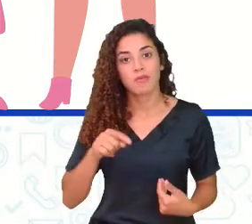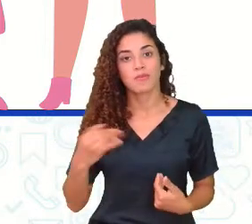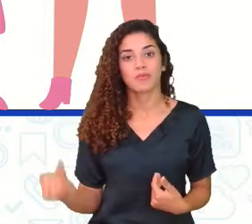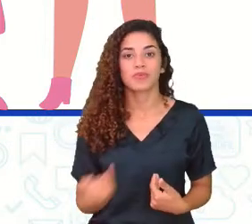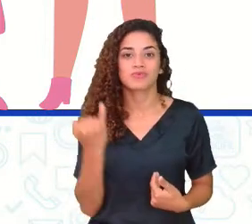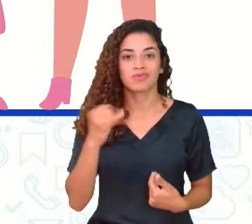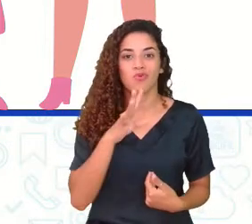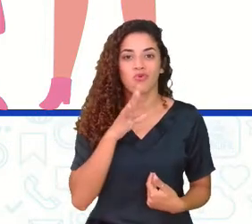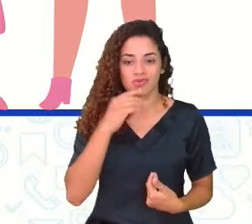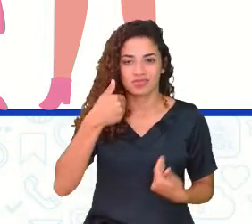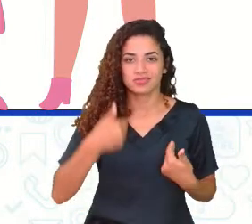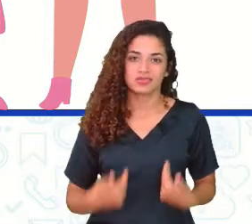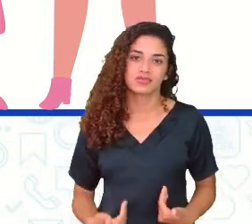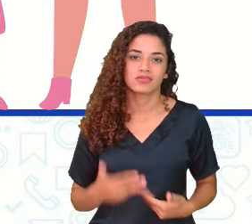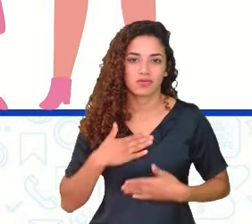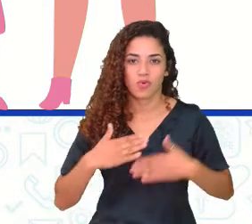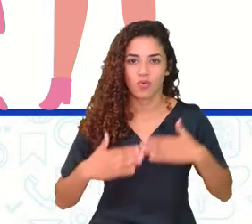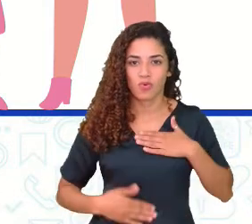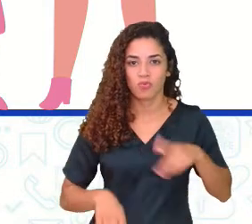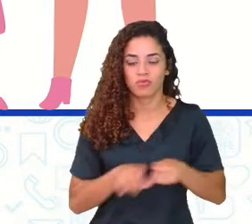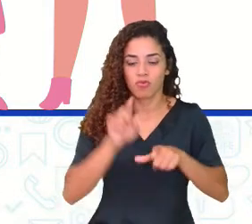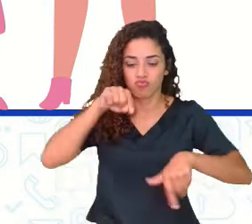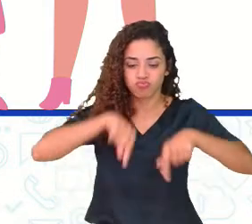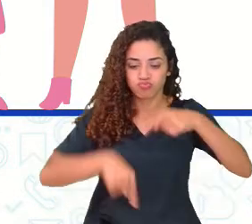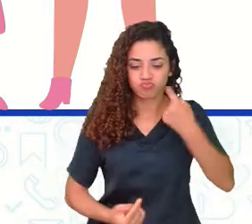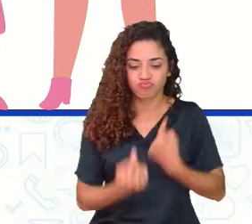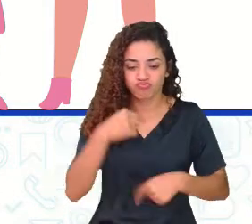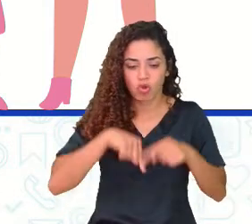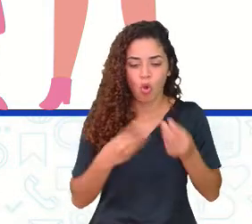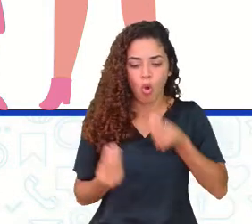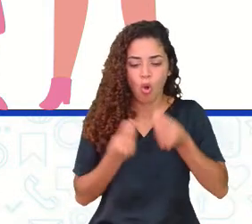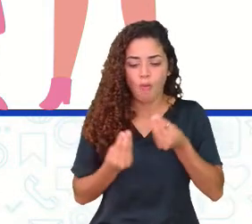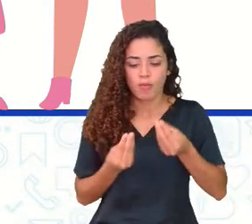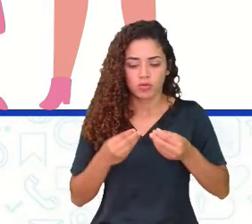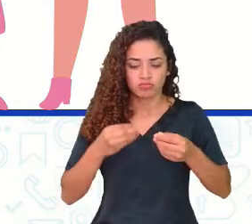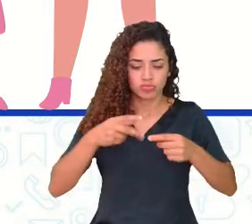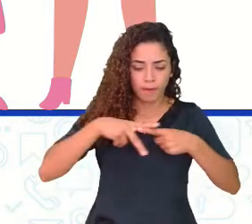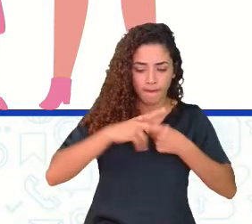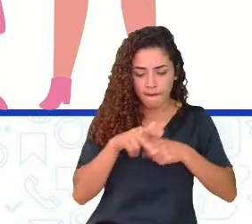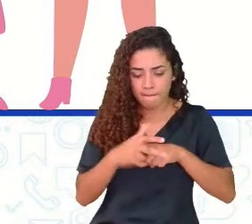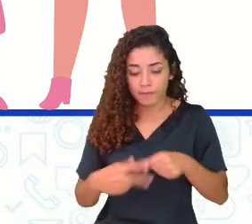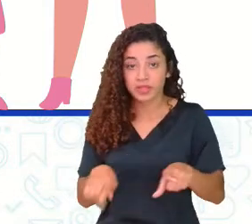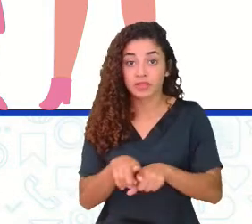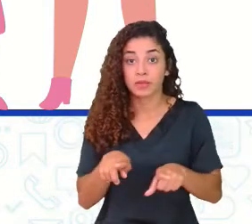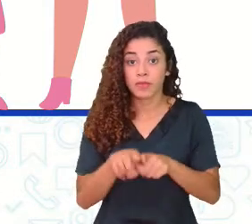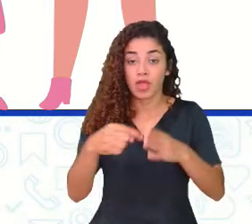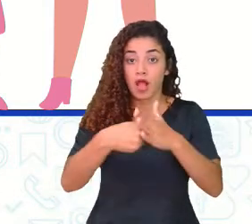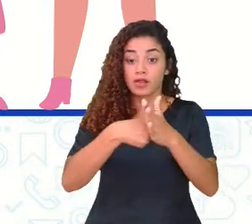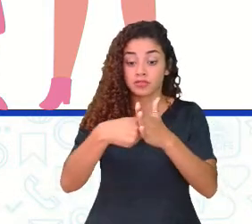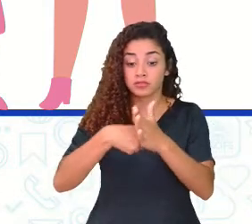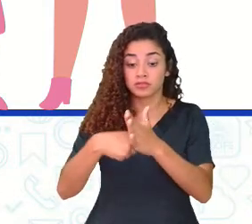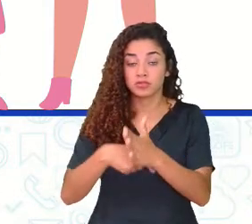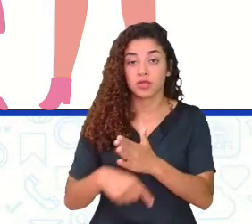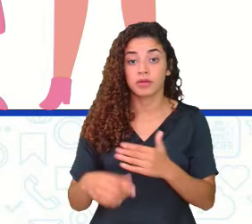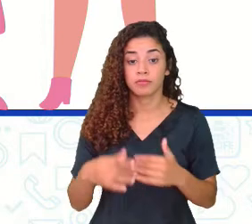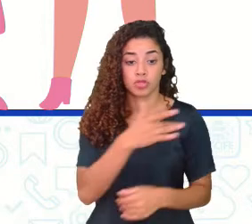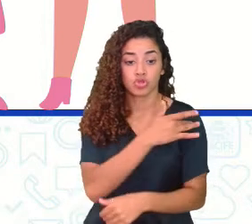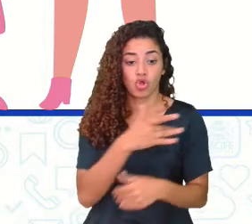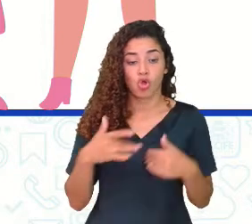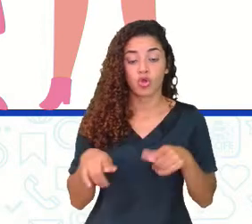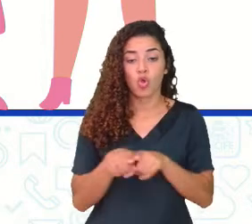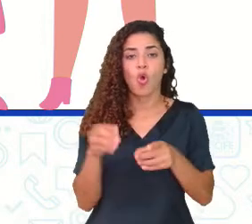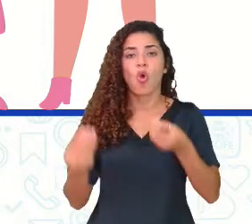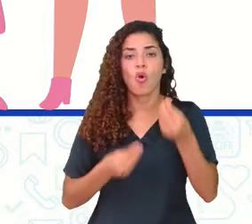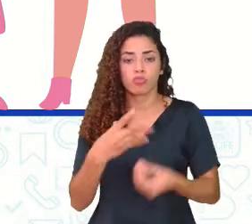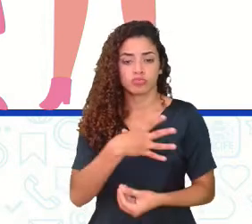conhecer o nosso corpo, o nosso metabolismo, como ele está funcionando, e o exame de toque que nós podemos fazer nas mamas, não